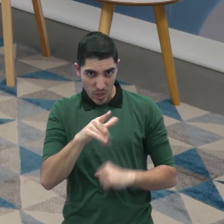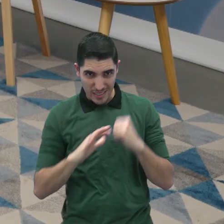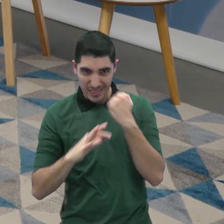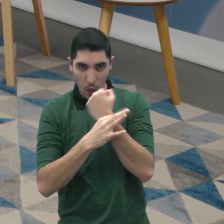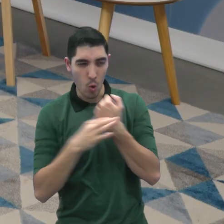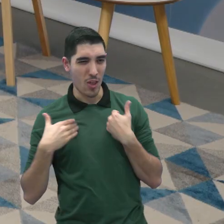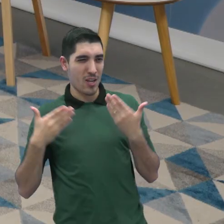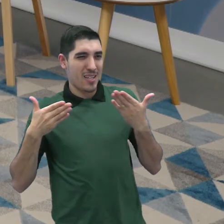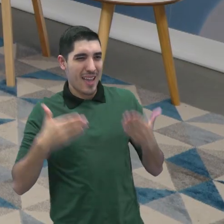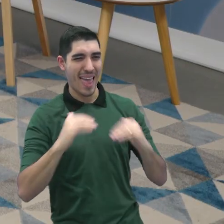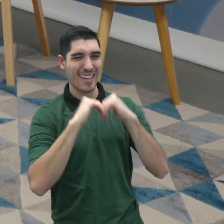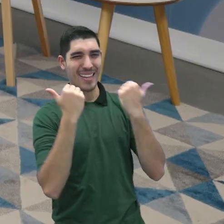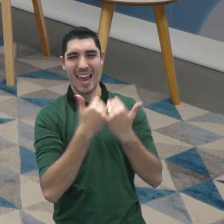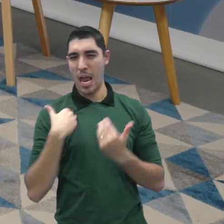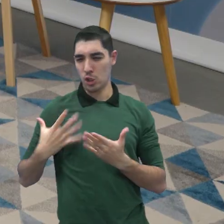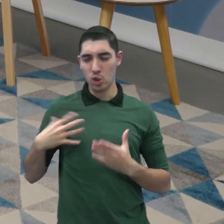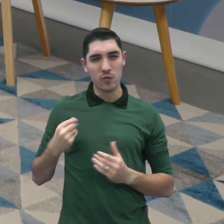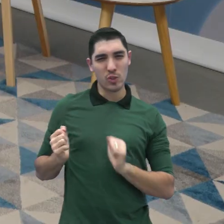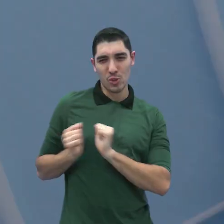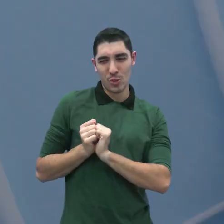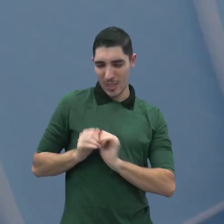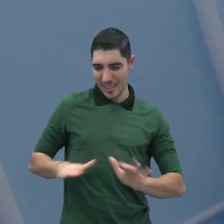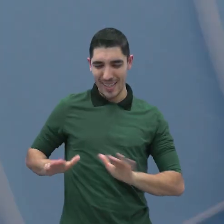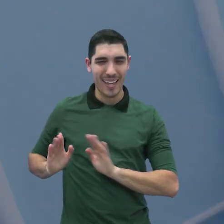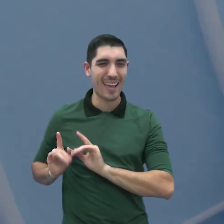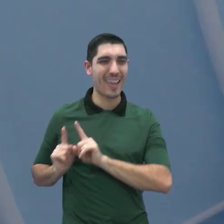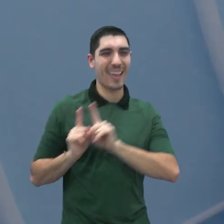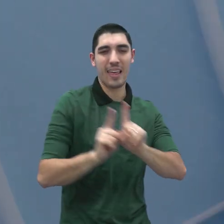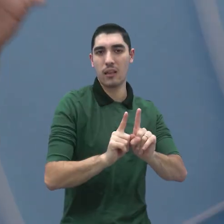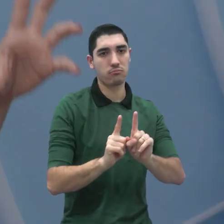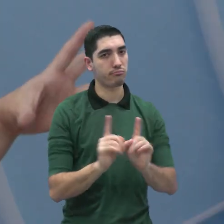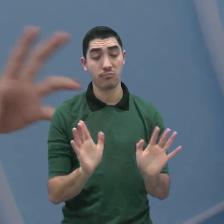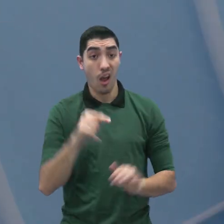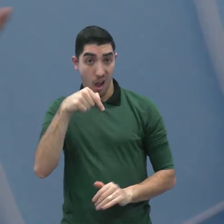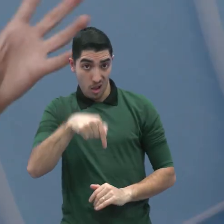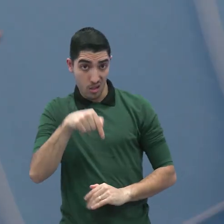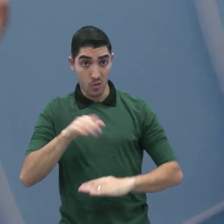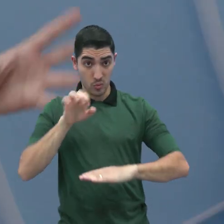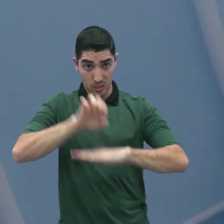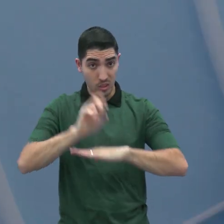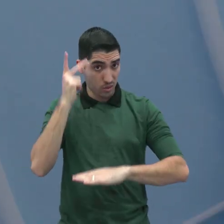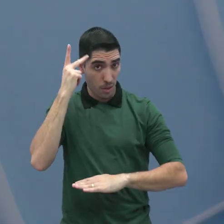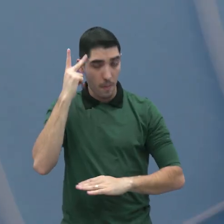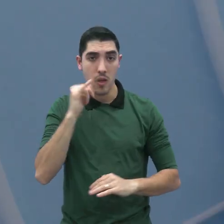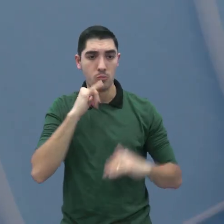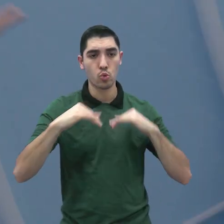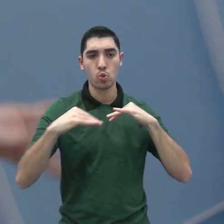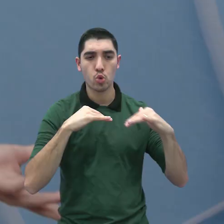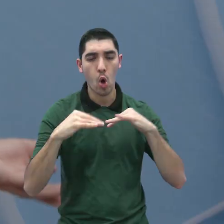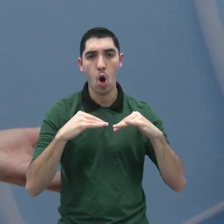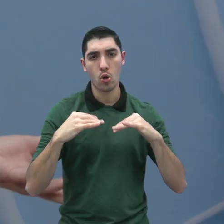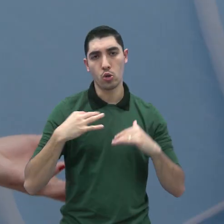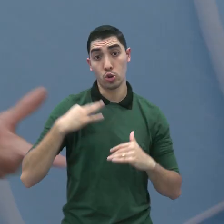uma criança, por exemplo. Tanto é que aqui no estado de São Paulo, jogos, né, os clássicos,